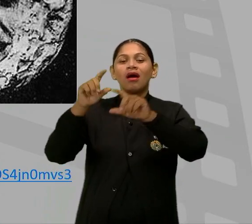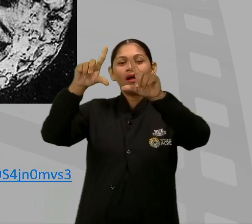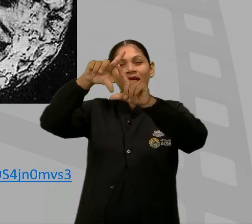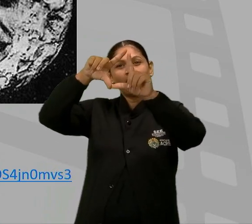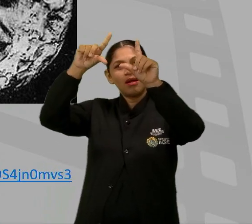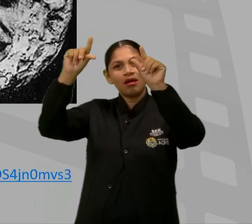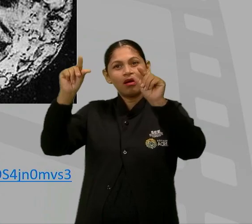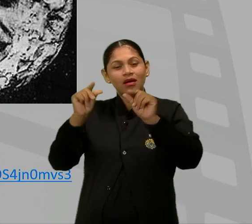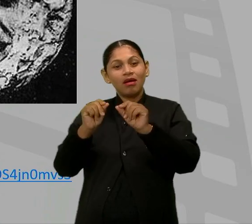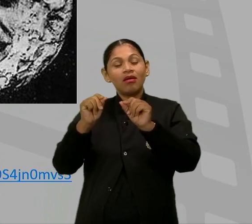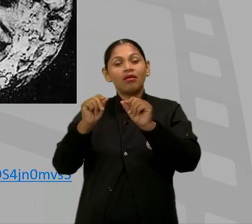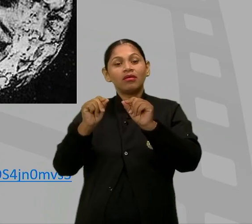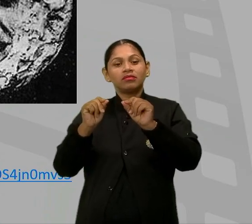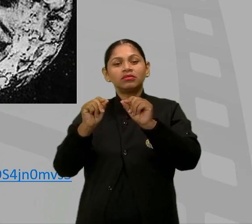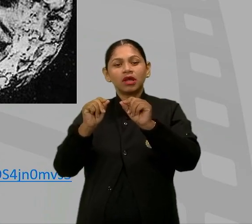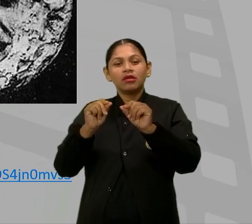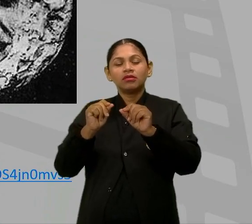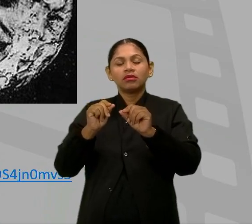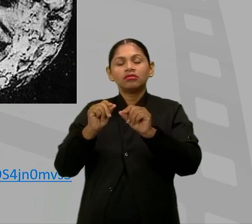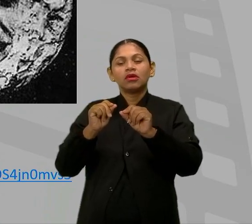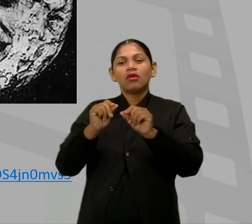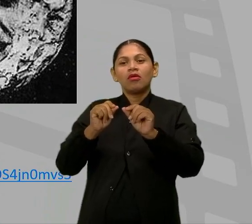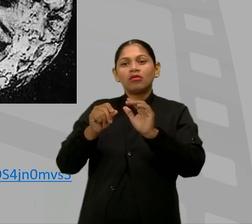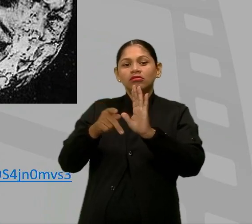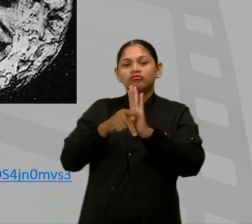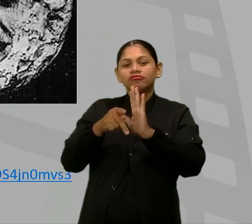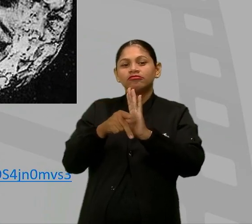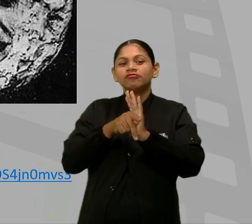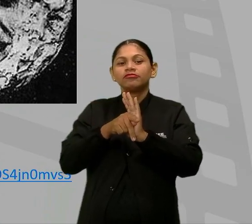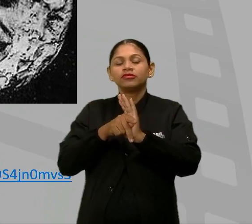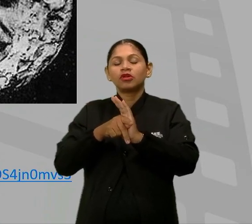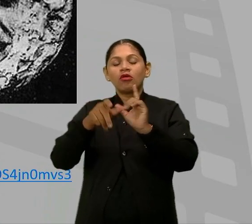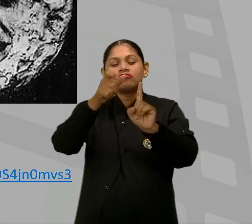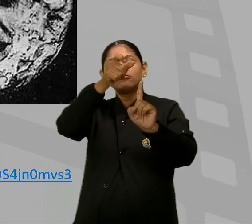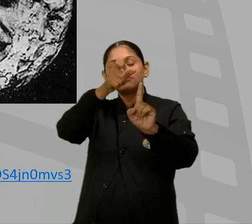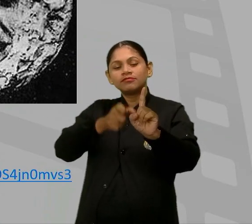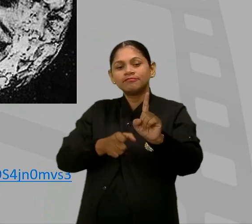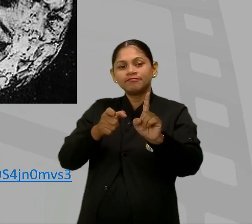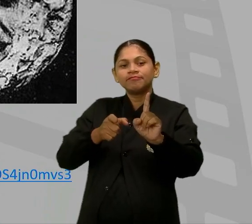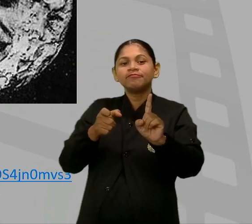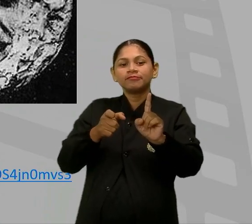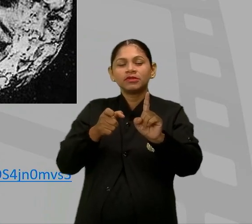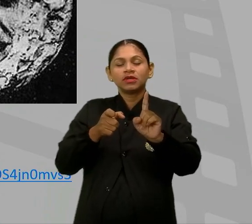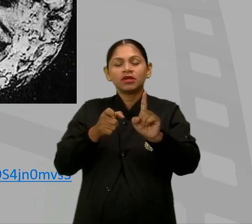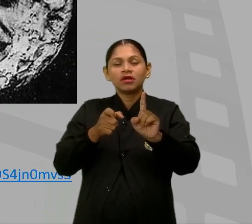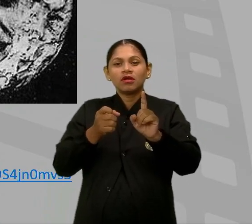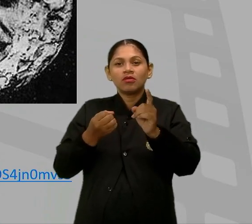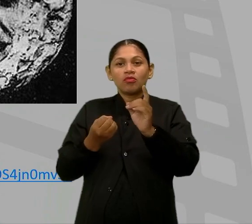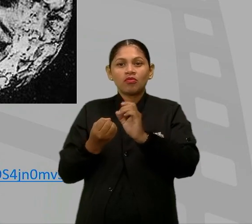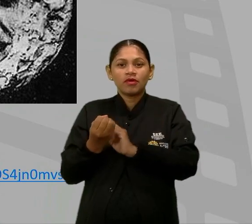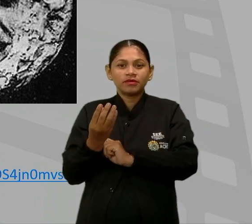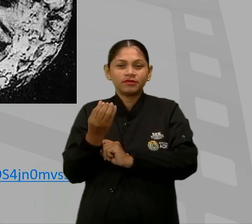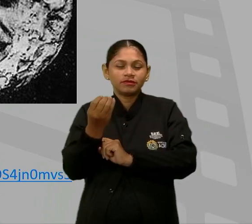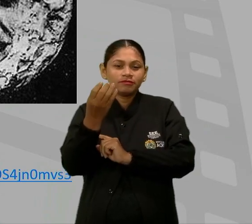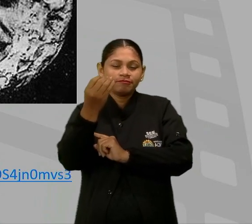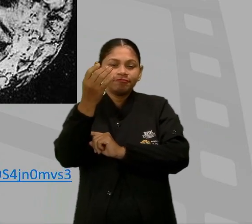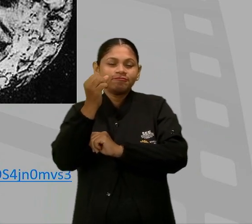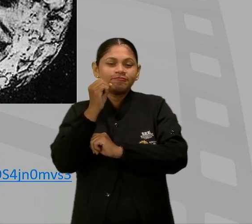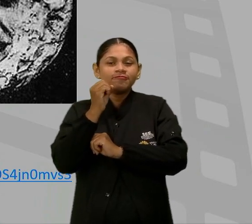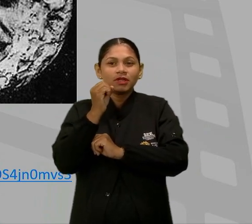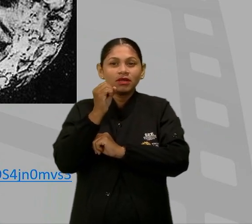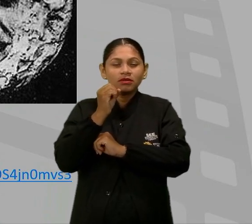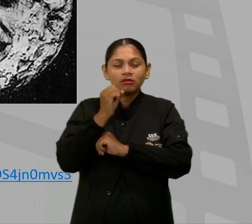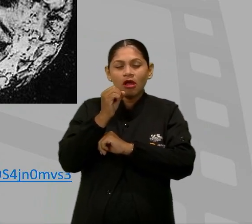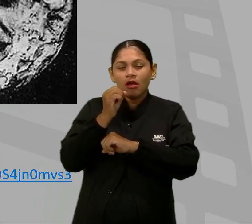que convence os seus colegas a participarem de uma viagem de exploração à Lua. E lá eles partem em uma nave